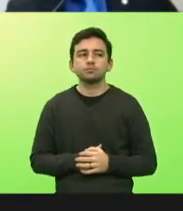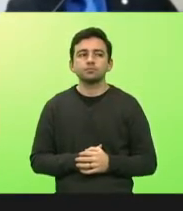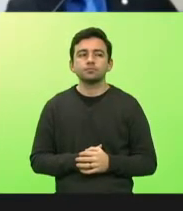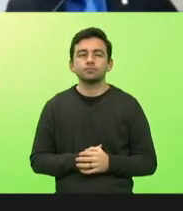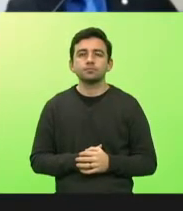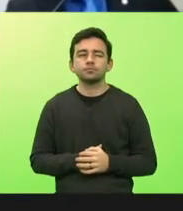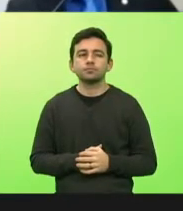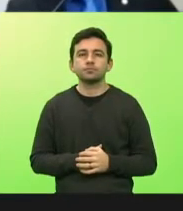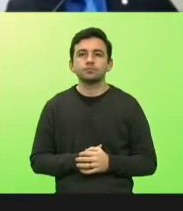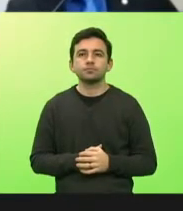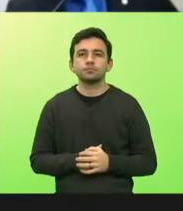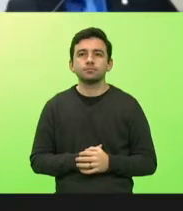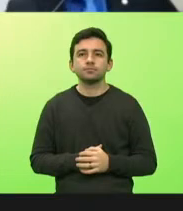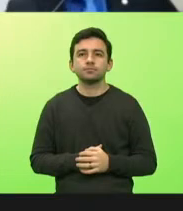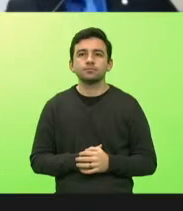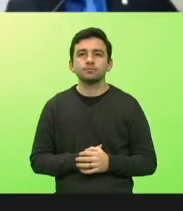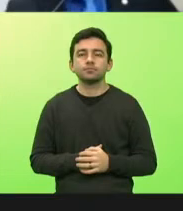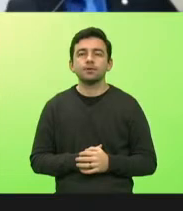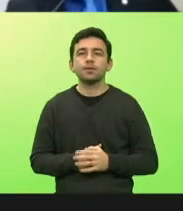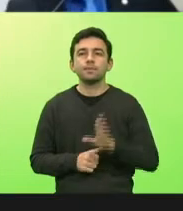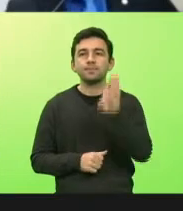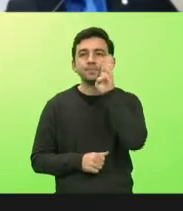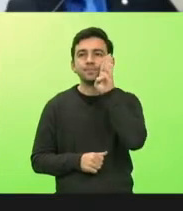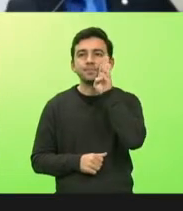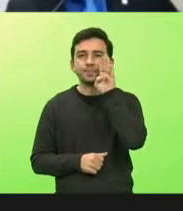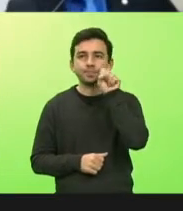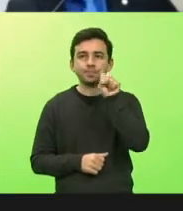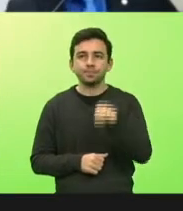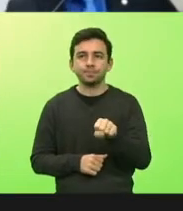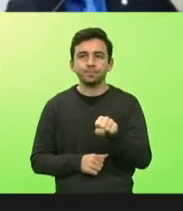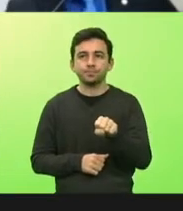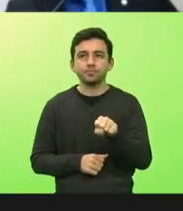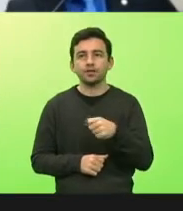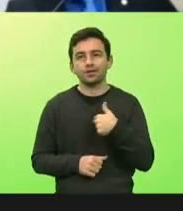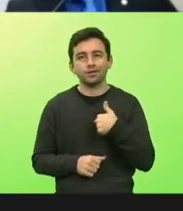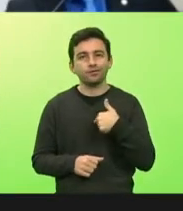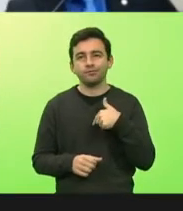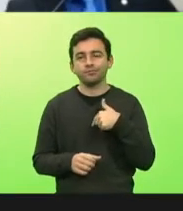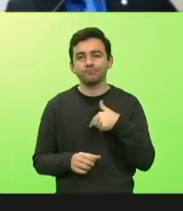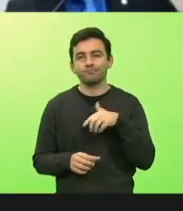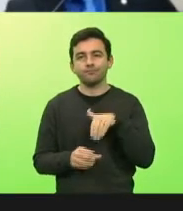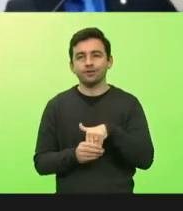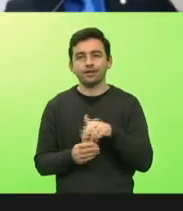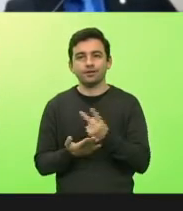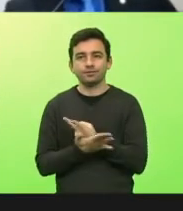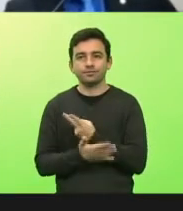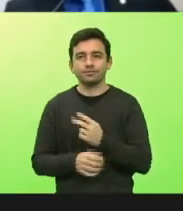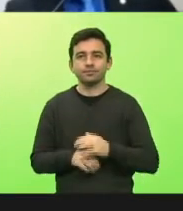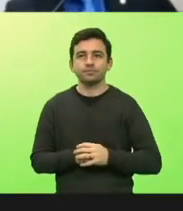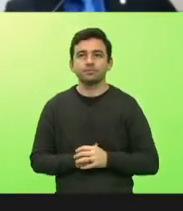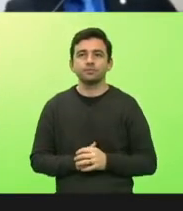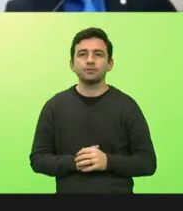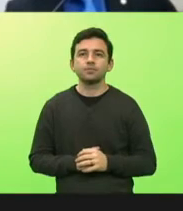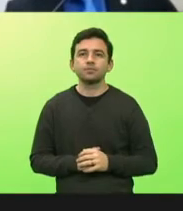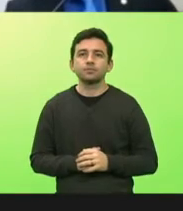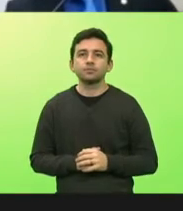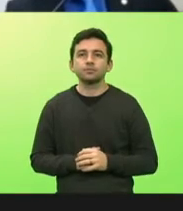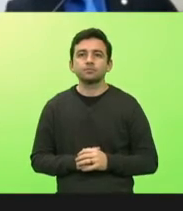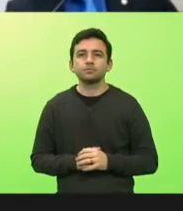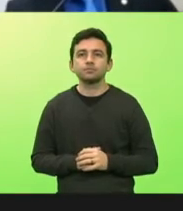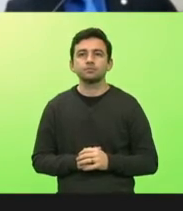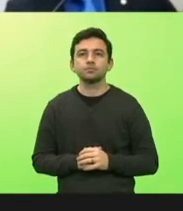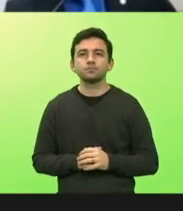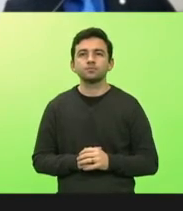presidente, deputado Berlanda, vota sim. Eu cliquei errado aí na auto-extensão. Deputado Nilson Berlanda,